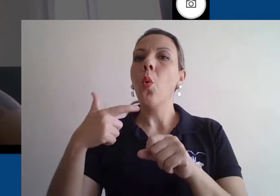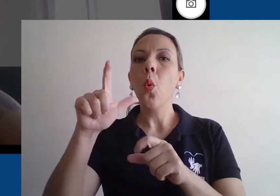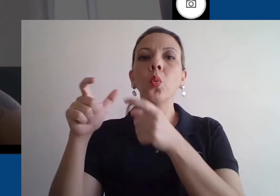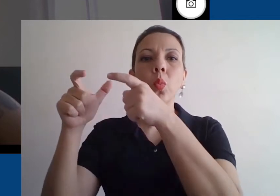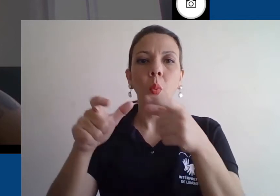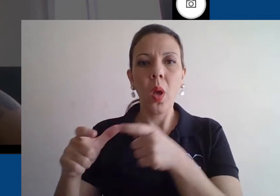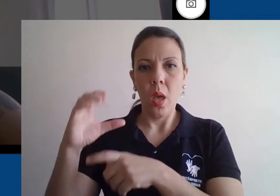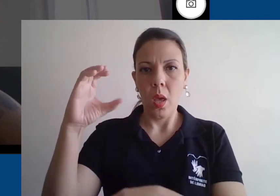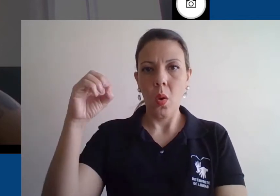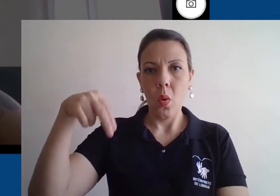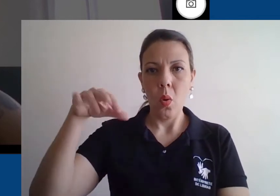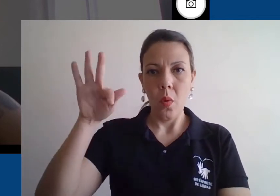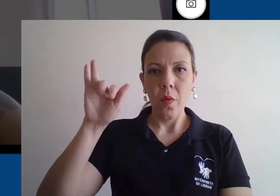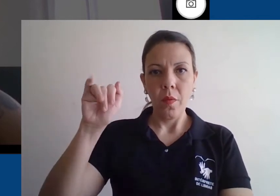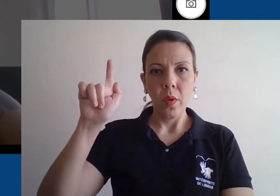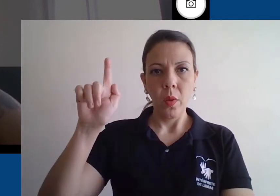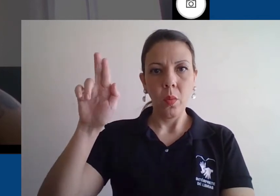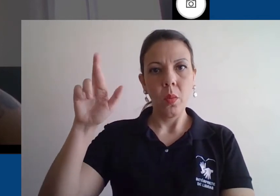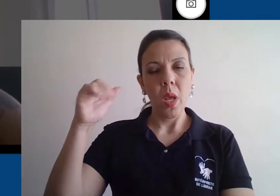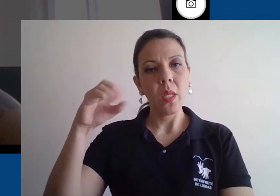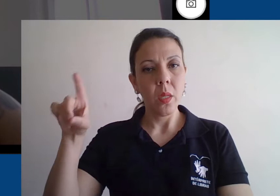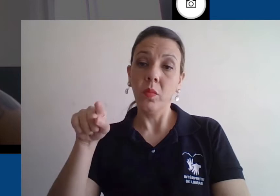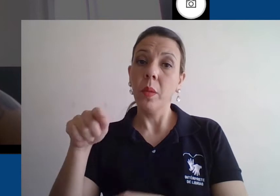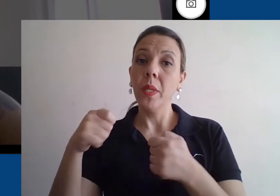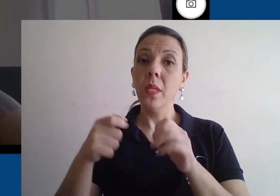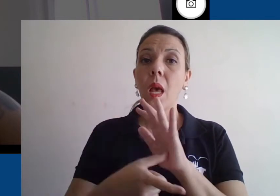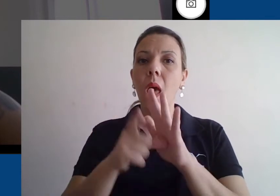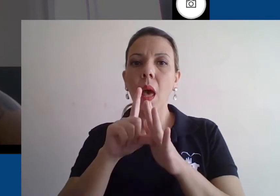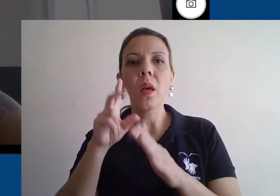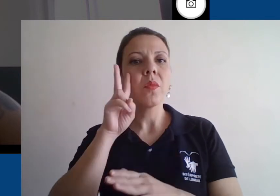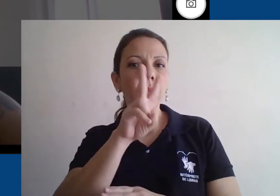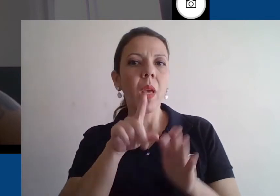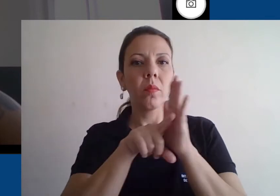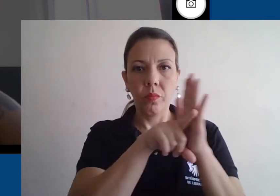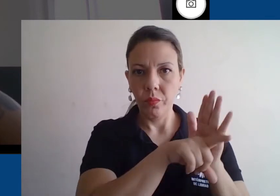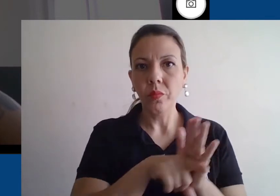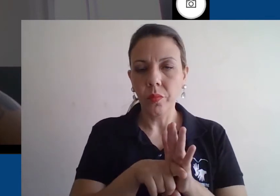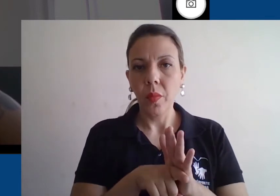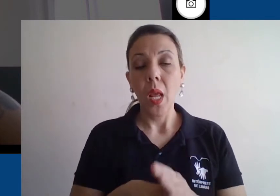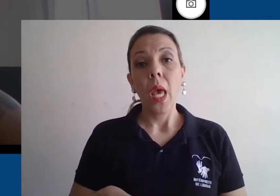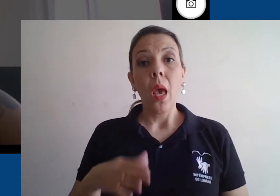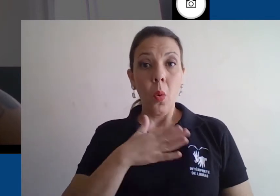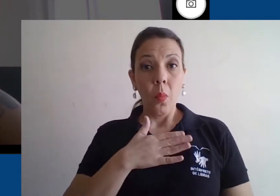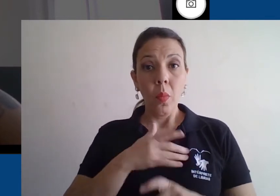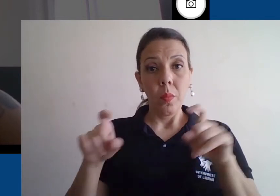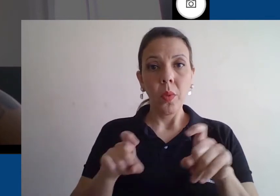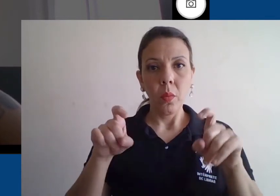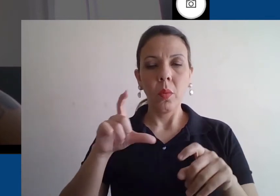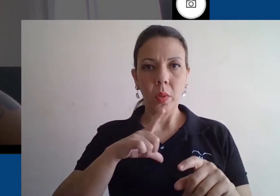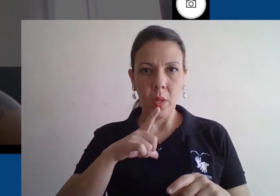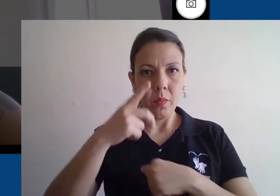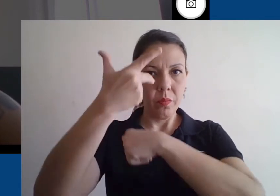que eu já disse antes. Vocês podem ver também que no caso da minha câmera aqui especificamente, ele não me deixa filmar na qualidade que eu quero, que é de 1080. Ele vai